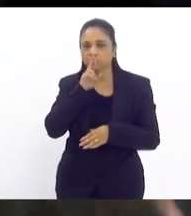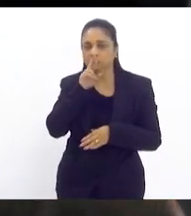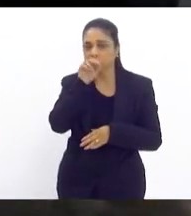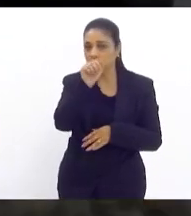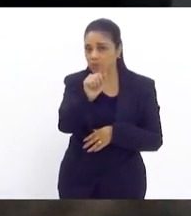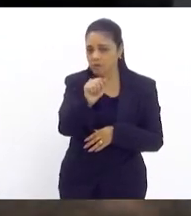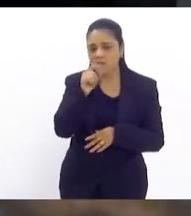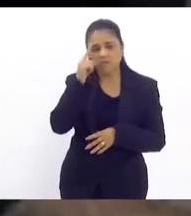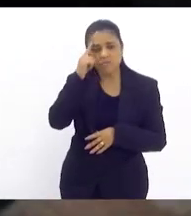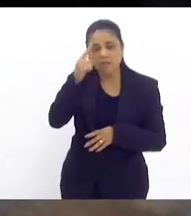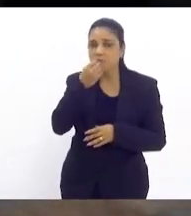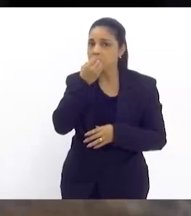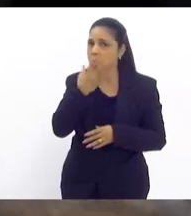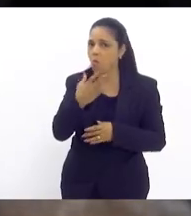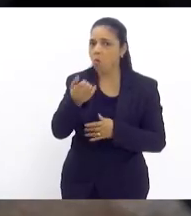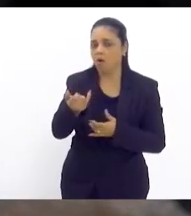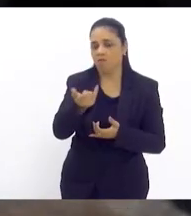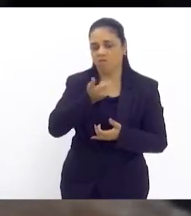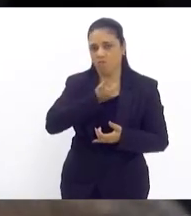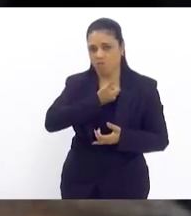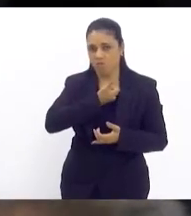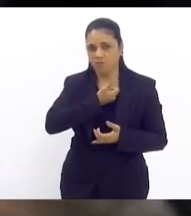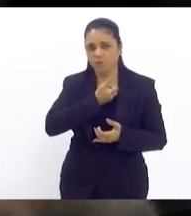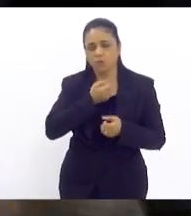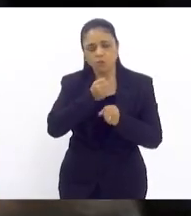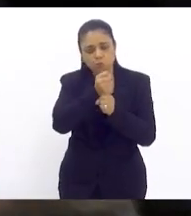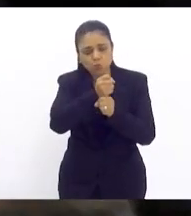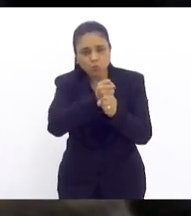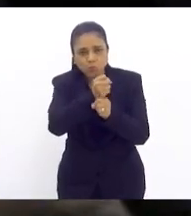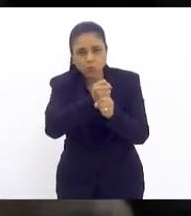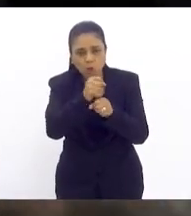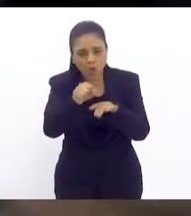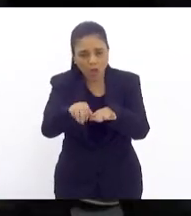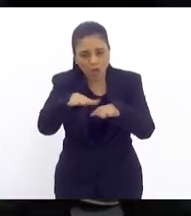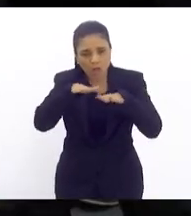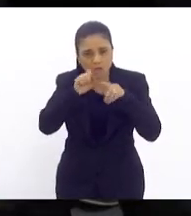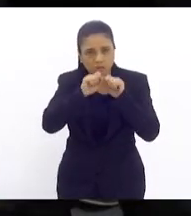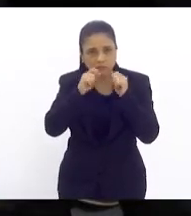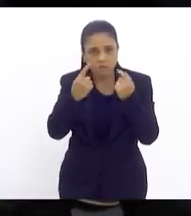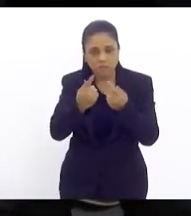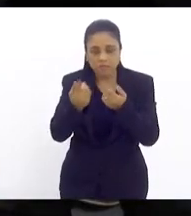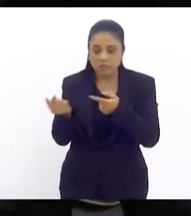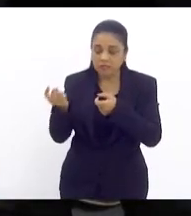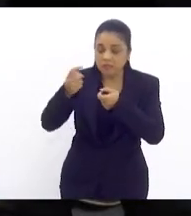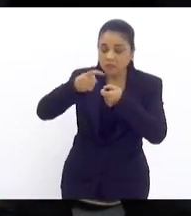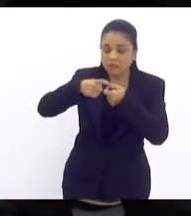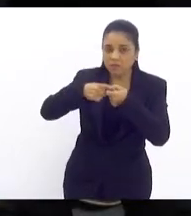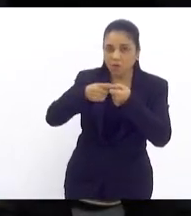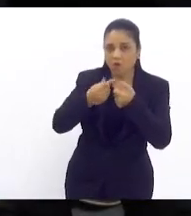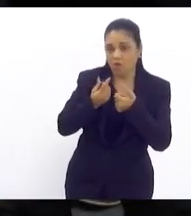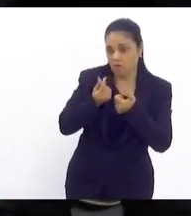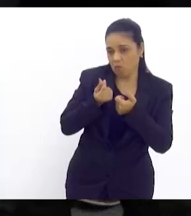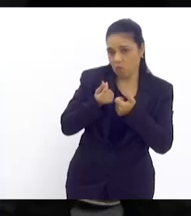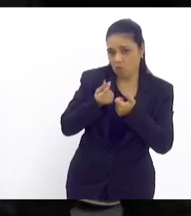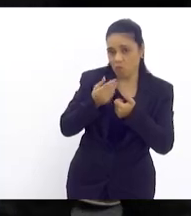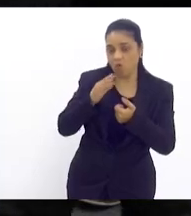que eu acho muito boa todo ano Assembleia devolve o cofre Estadual